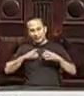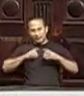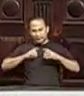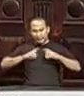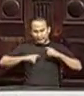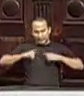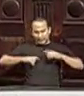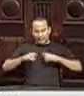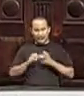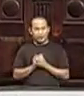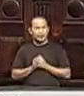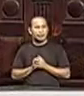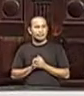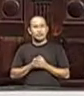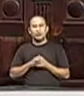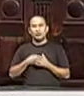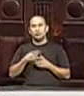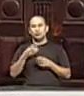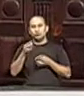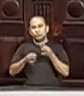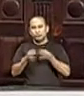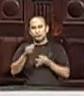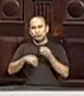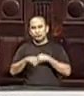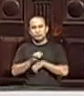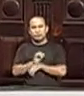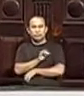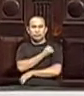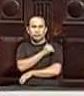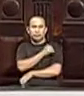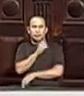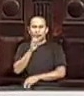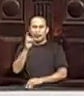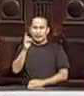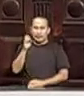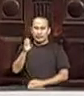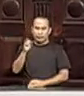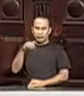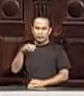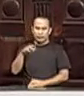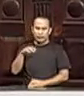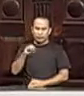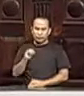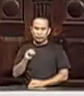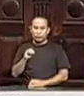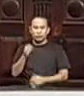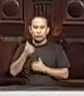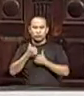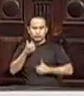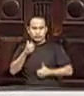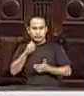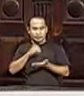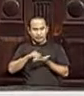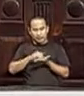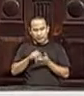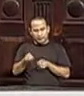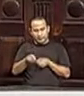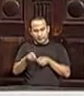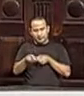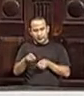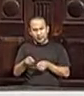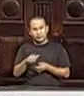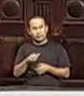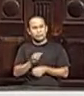pelo Procurador-Geral de Justiça do Estado do Rio de Janeiro, Dr. Eduardo Gussen, do Subsecretário-Geral de Fazenda